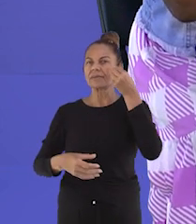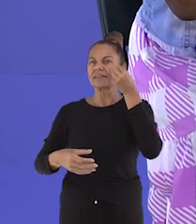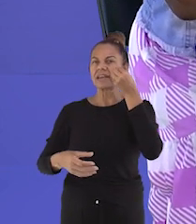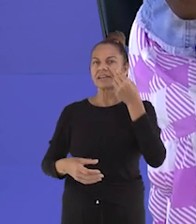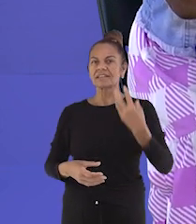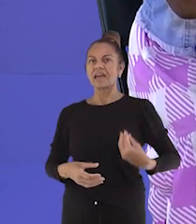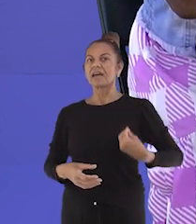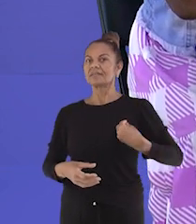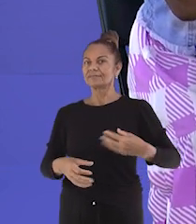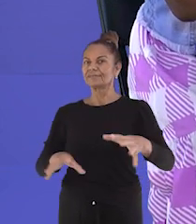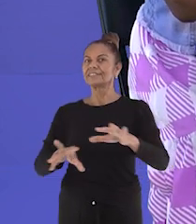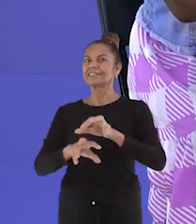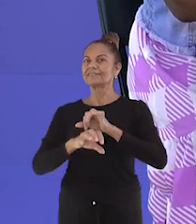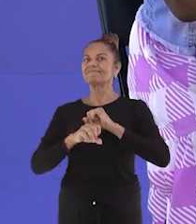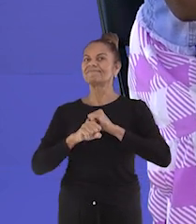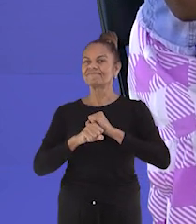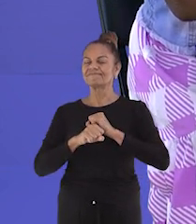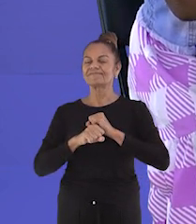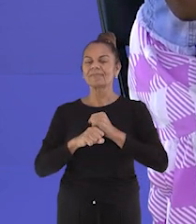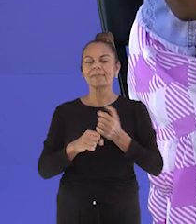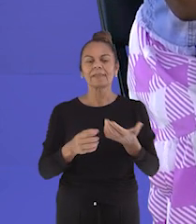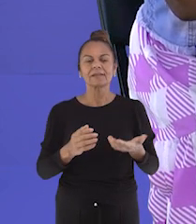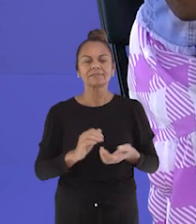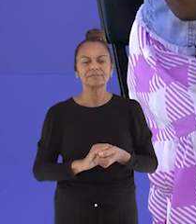experiências de vida e experiências de